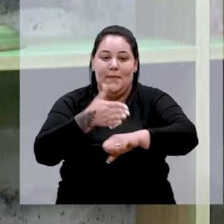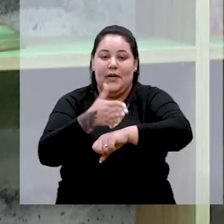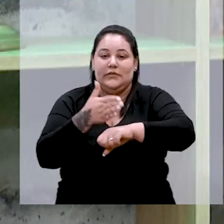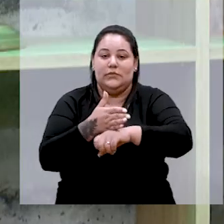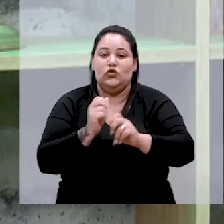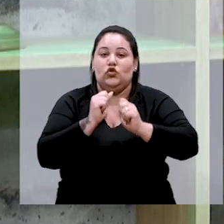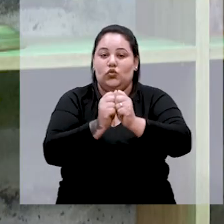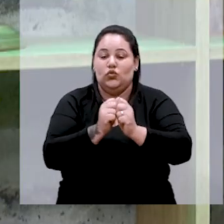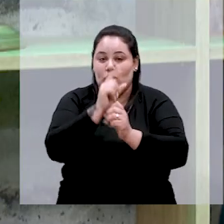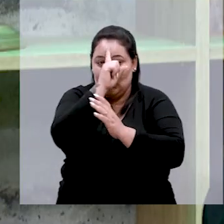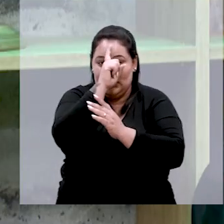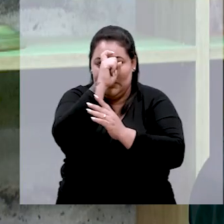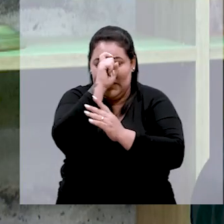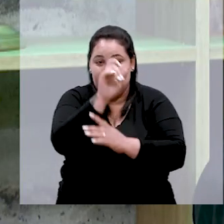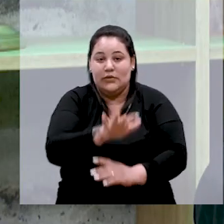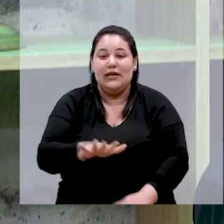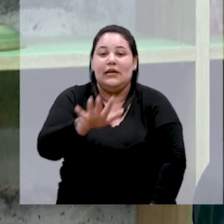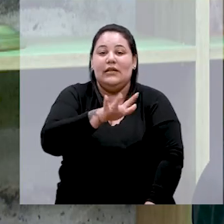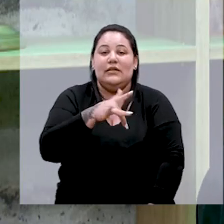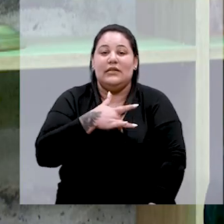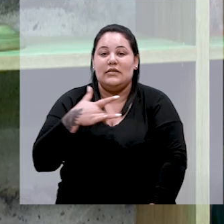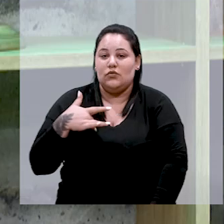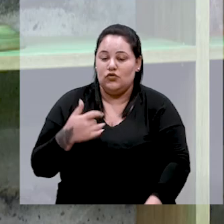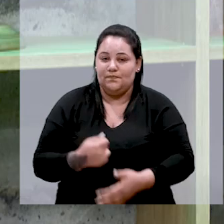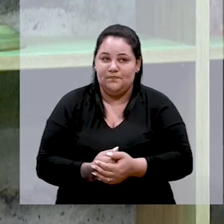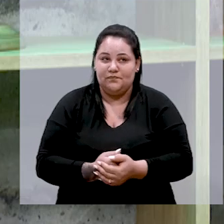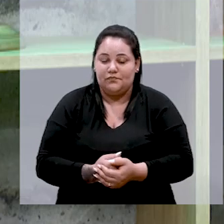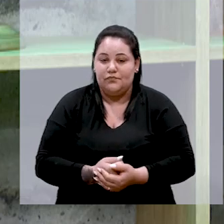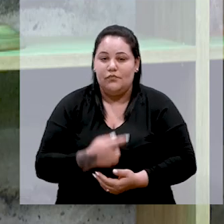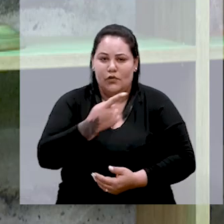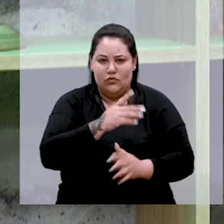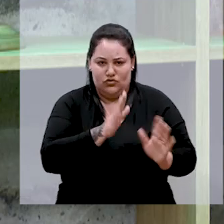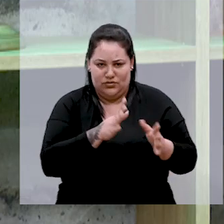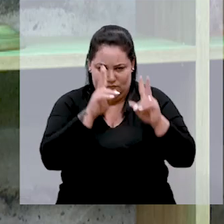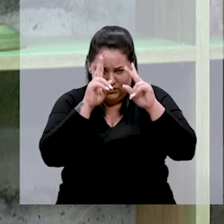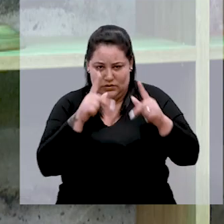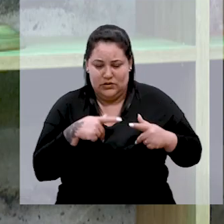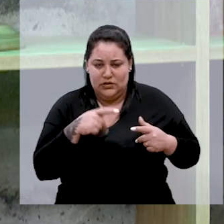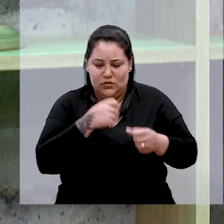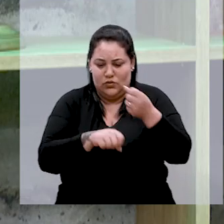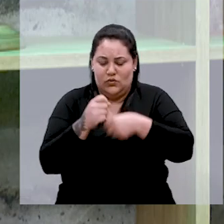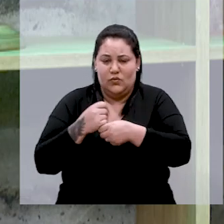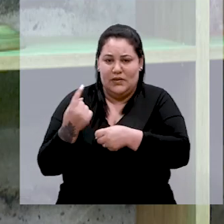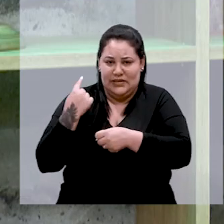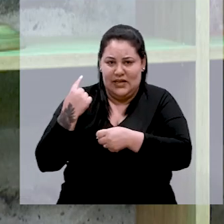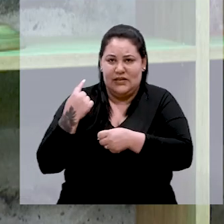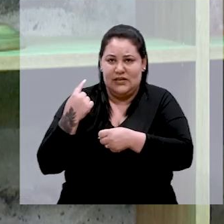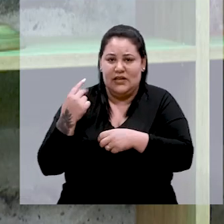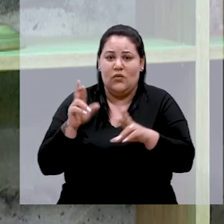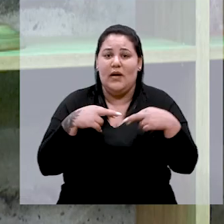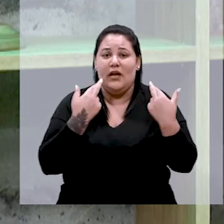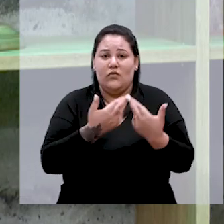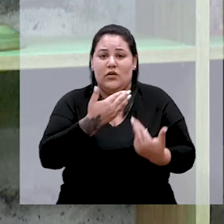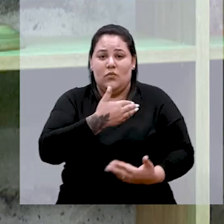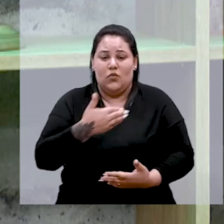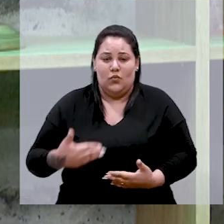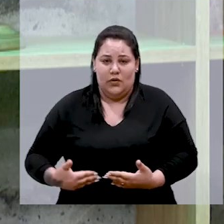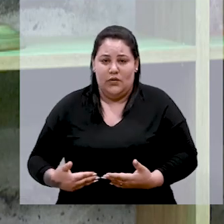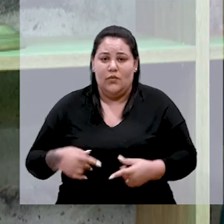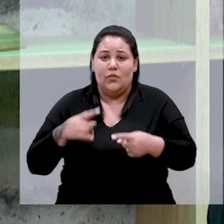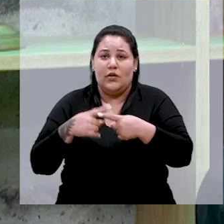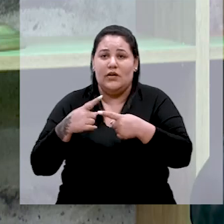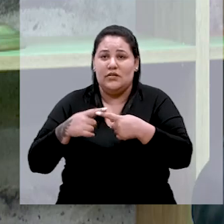envolvimento com hospitais, a pauta da saúde? A senhora foi reconhecida no decorrer do ano passado em audiências públicas, muito